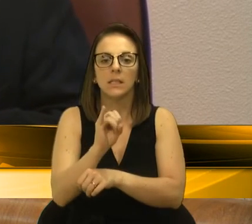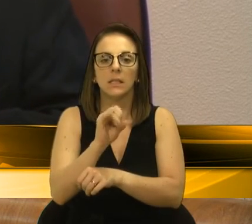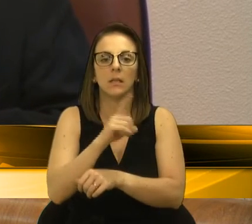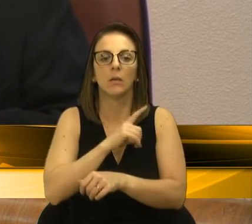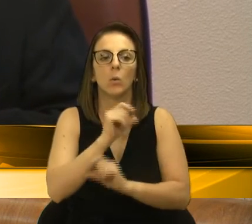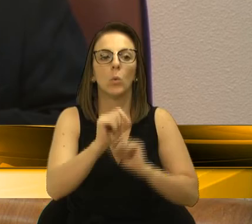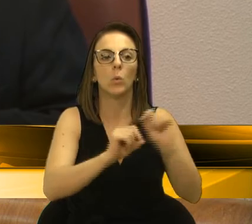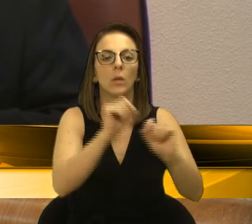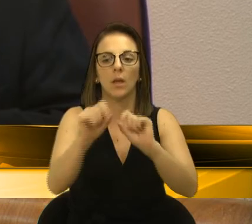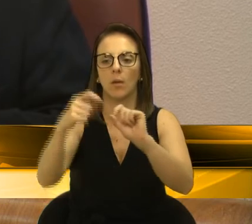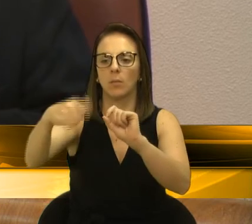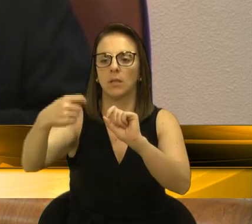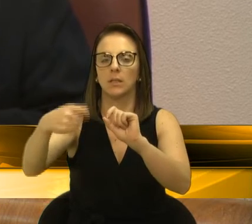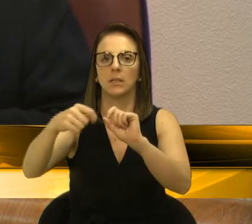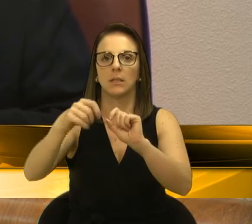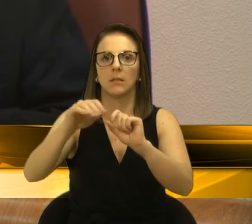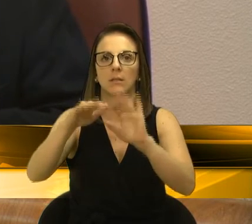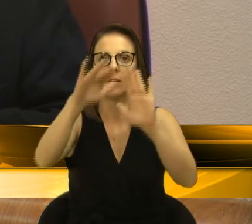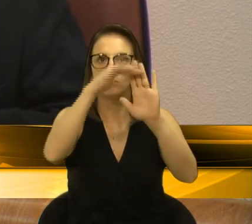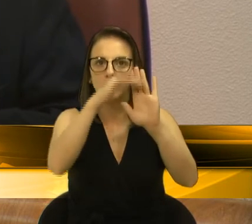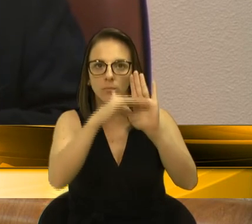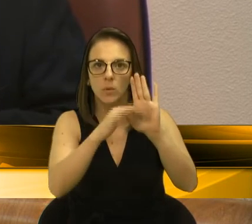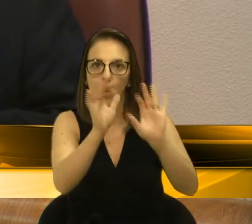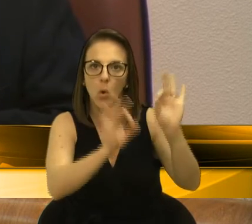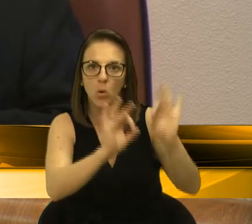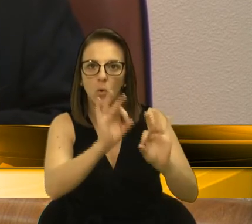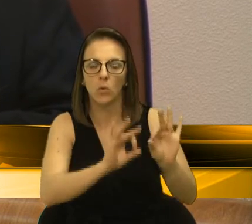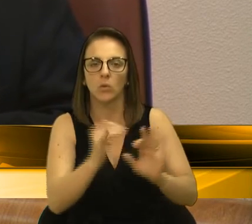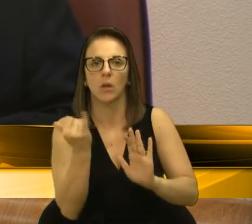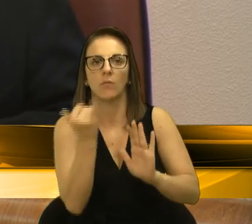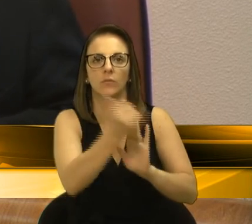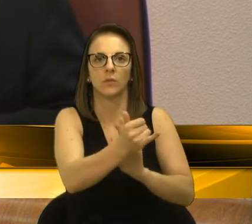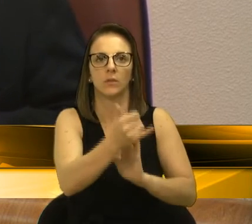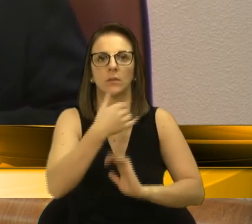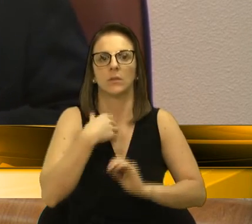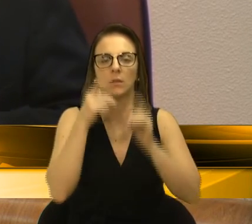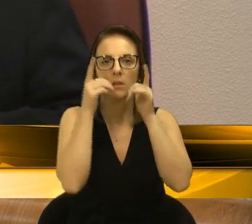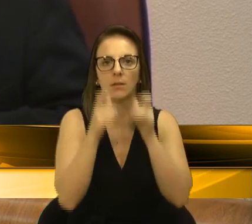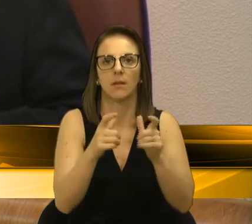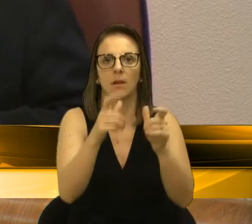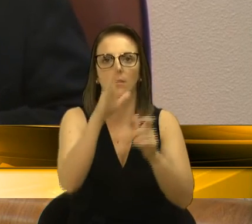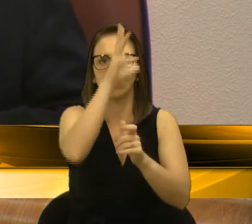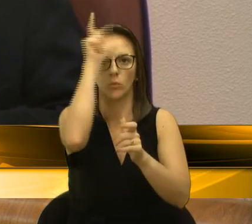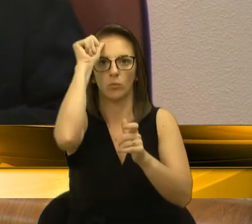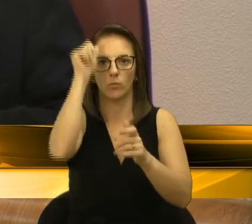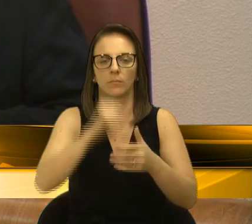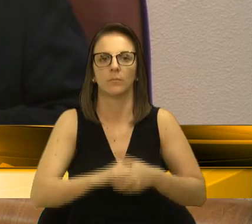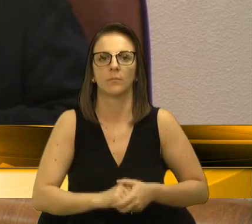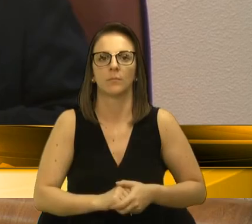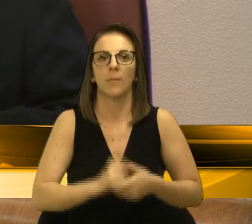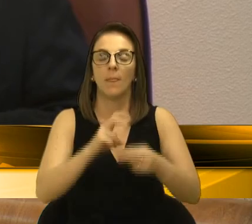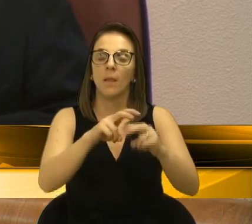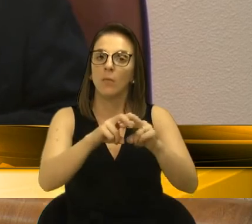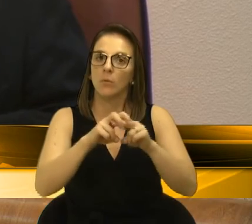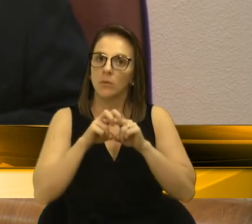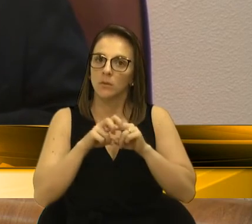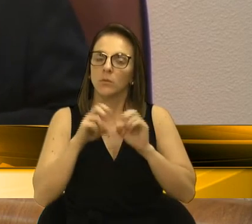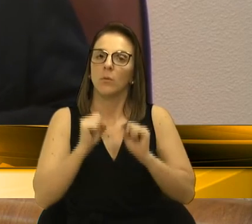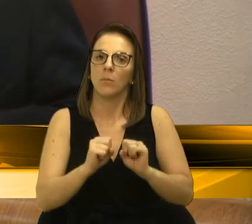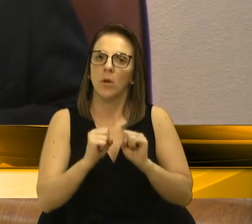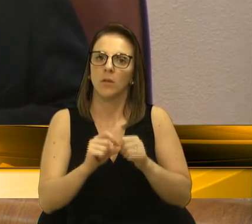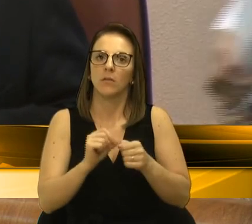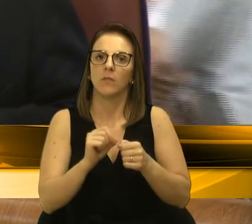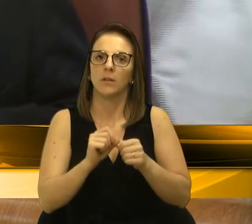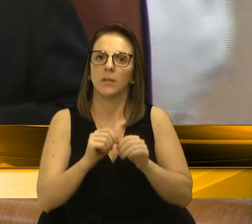uma agenda setorial, abre aspas, em interesse público, fecha aspas, capaz de parametrizar a ação